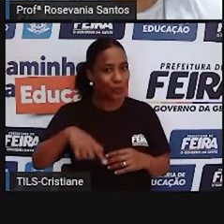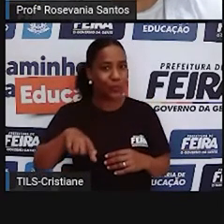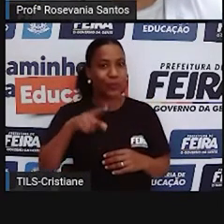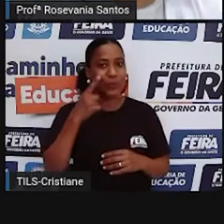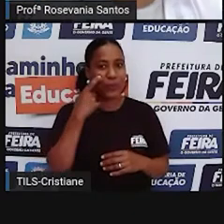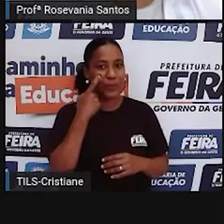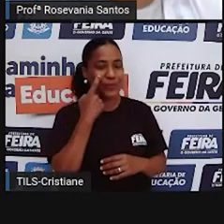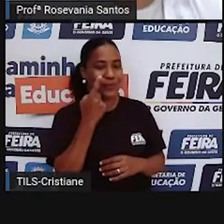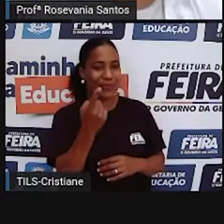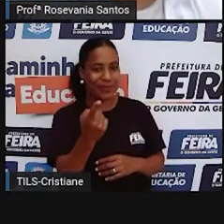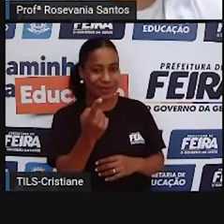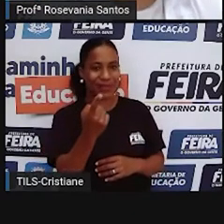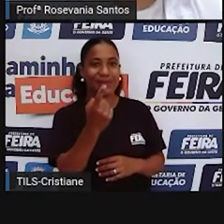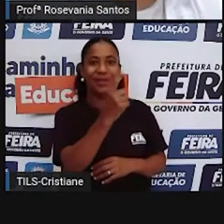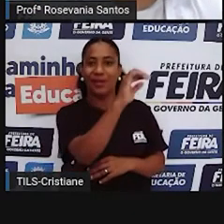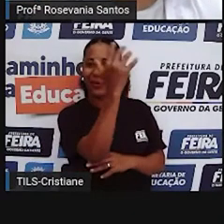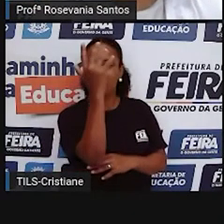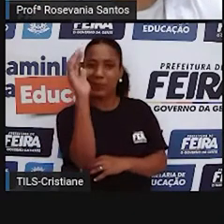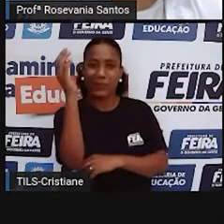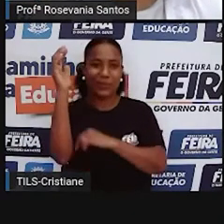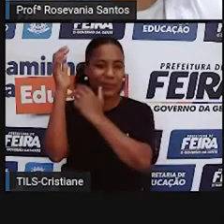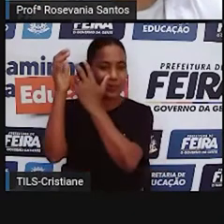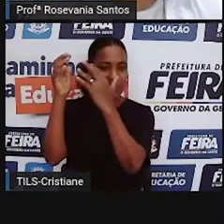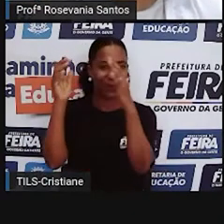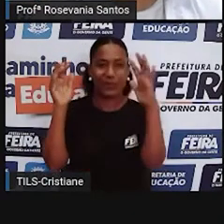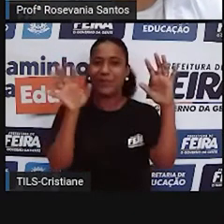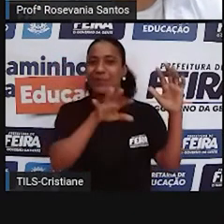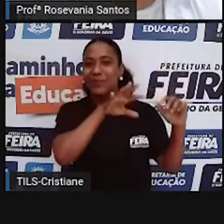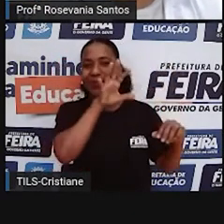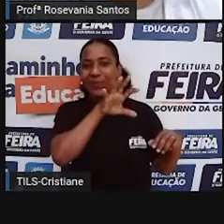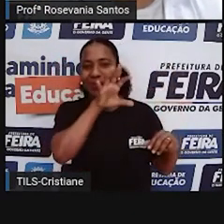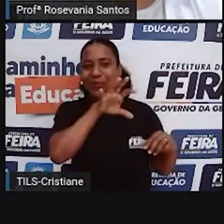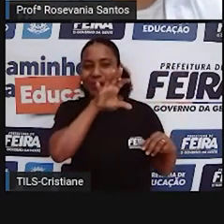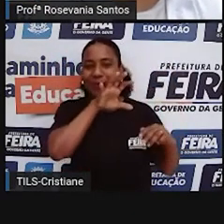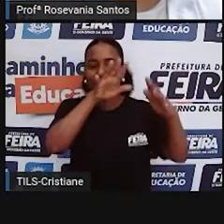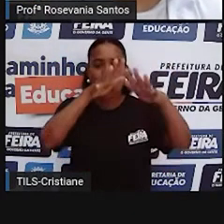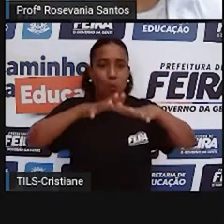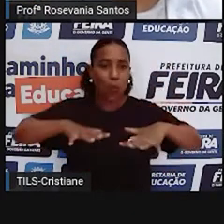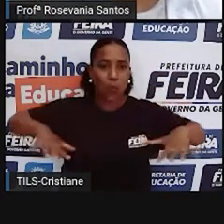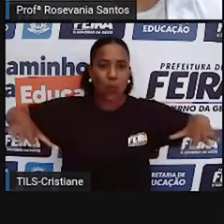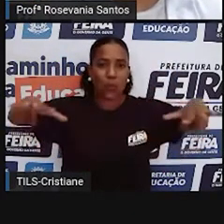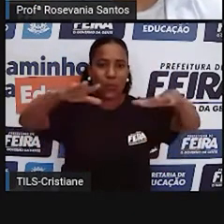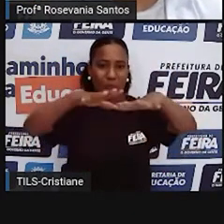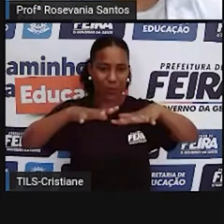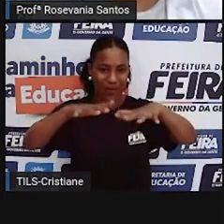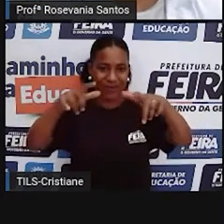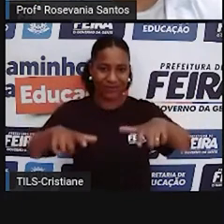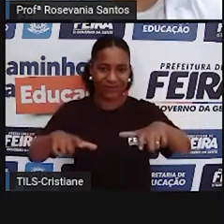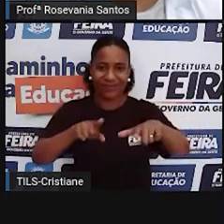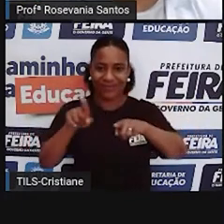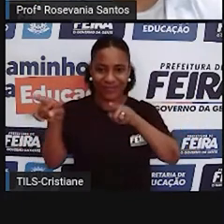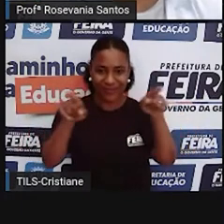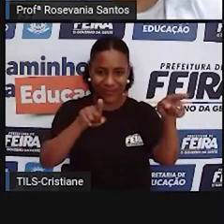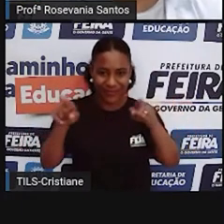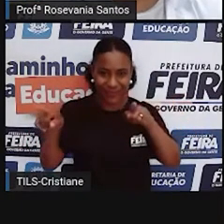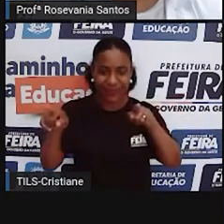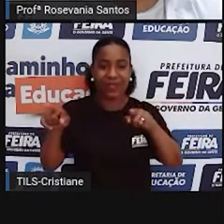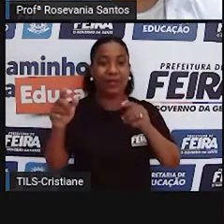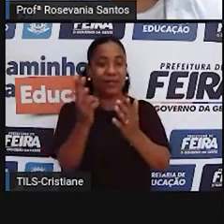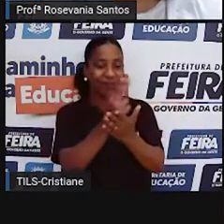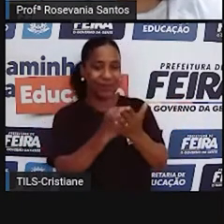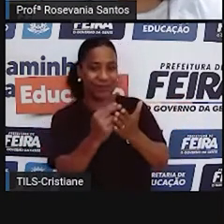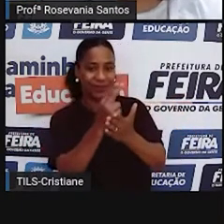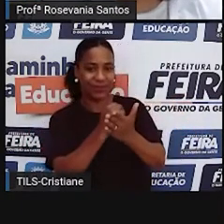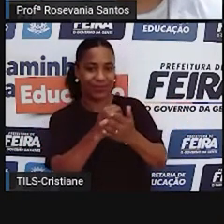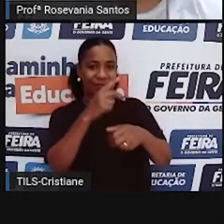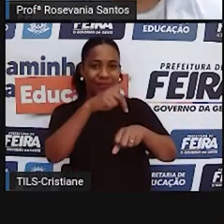aí sendo colocado no mapa. Ele tem o desenho do espaço e tem também aqui a figura de uma montanha com um vulcão